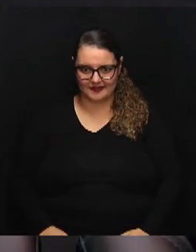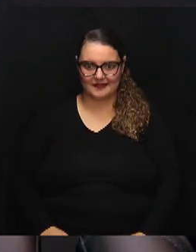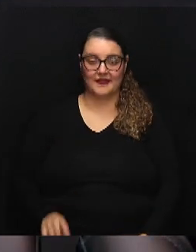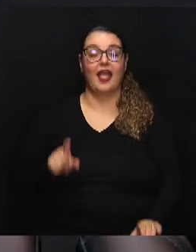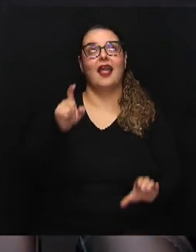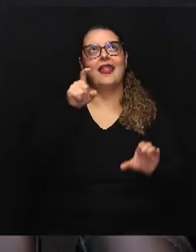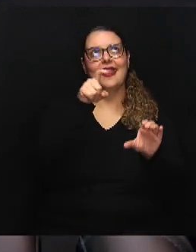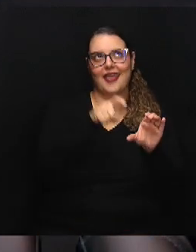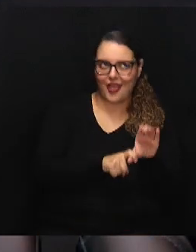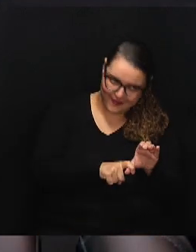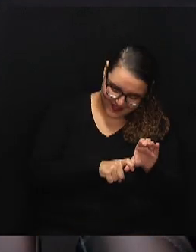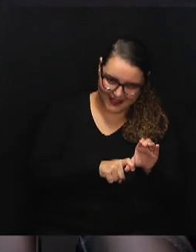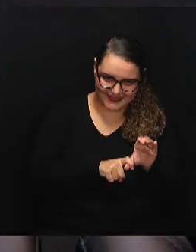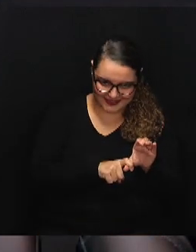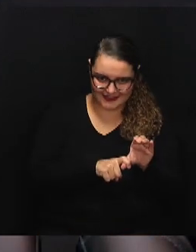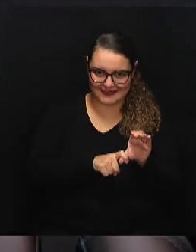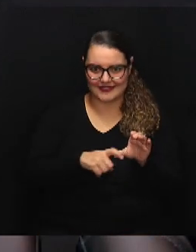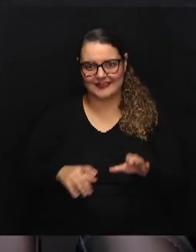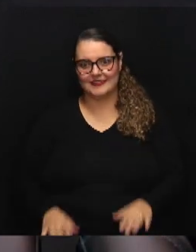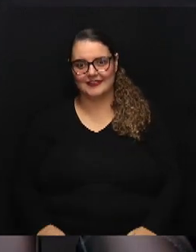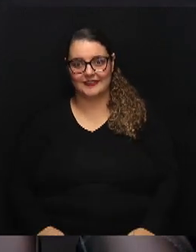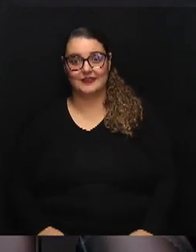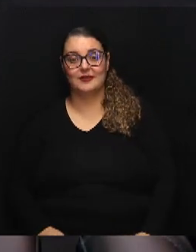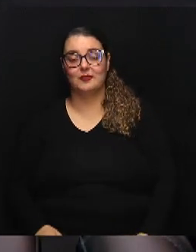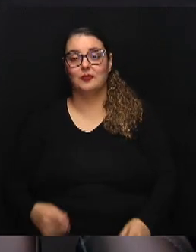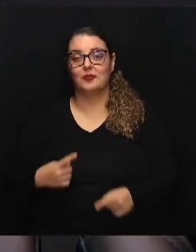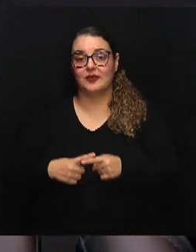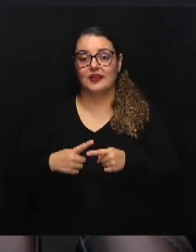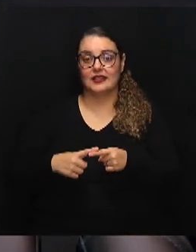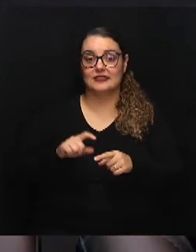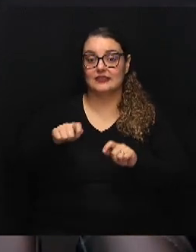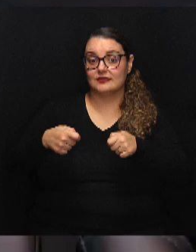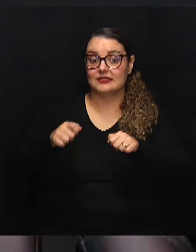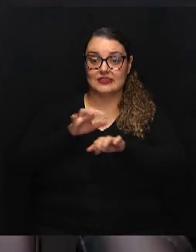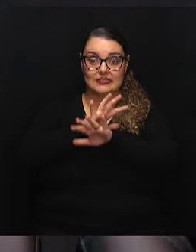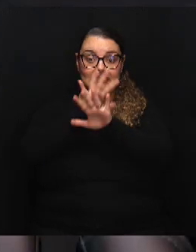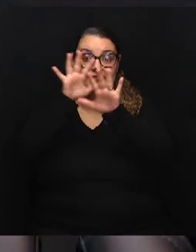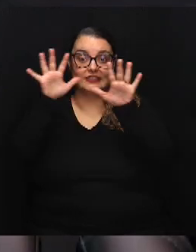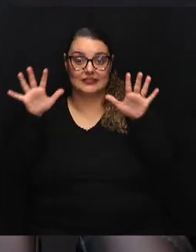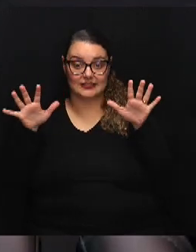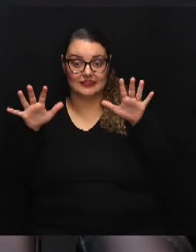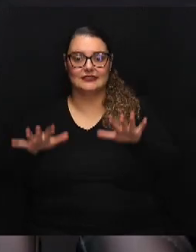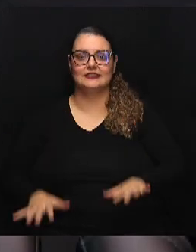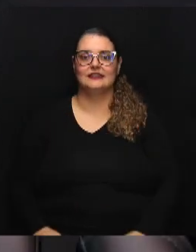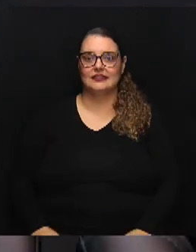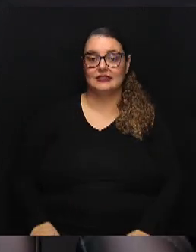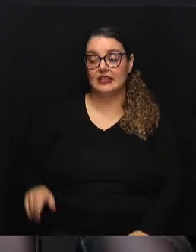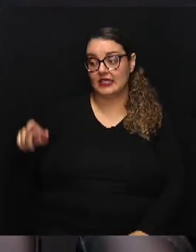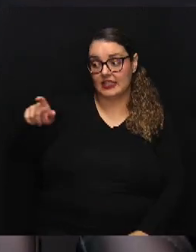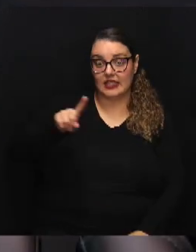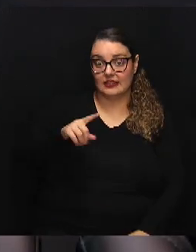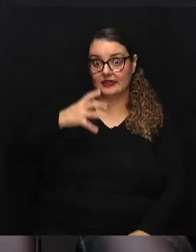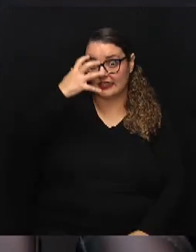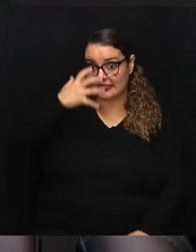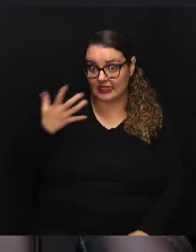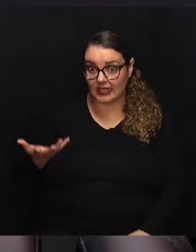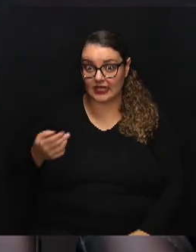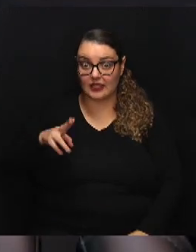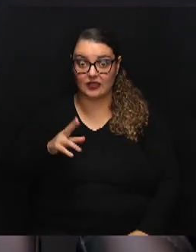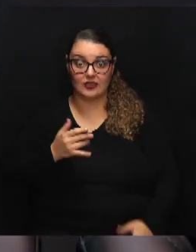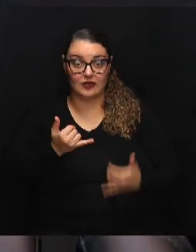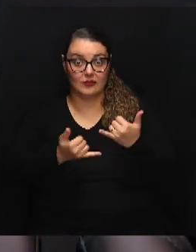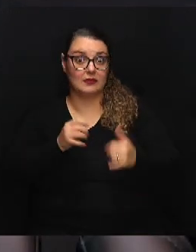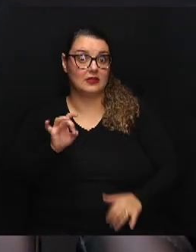depende, né? Que ela pergunta se é um sinal claro, né, de que ele não tá levando ela a sério ou se é só uma